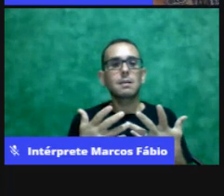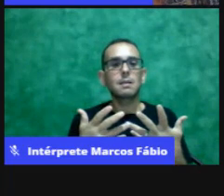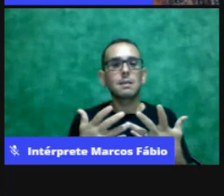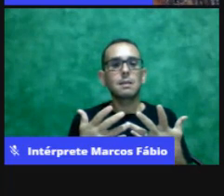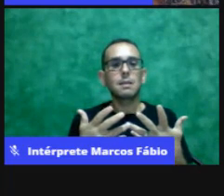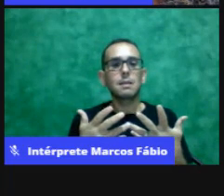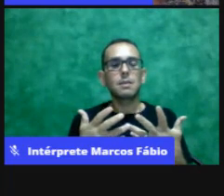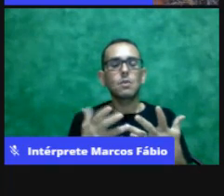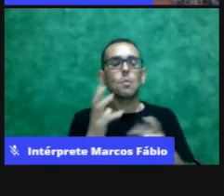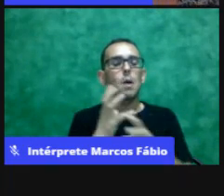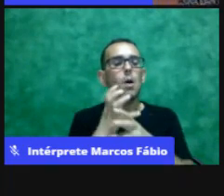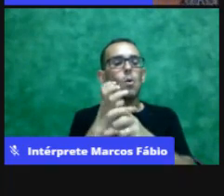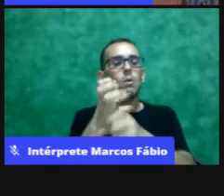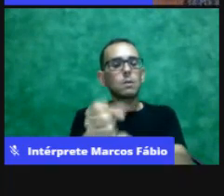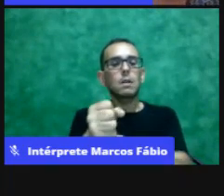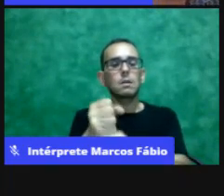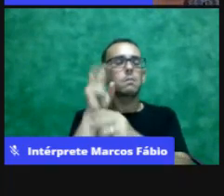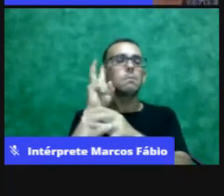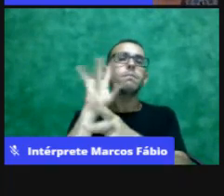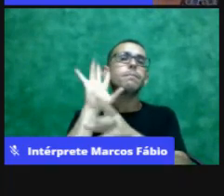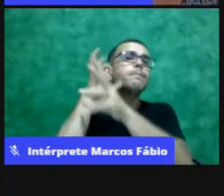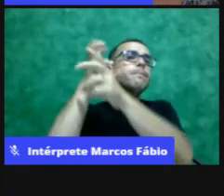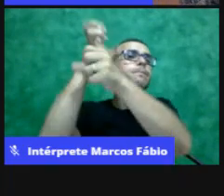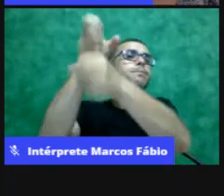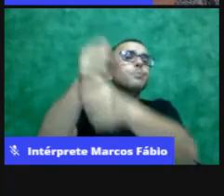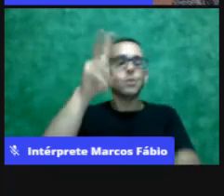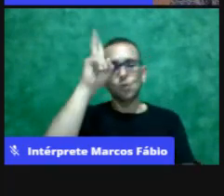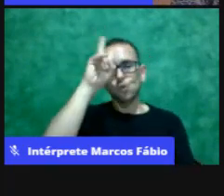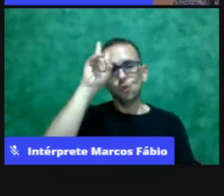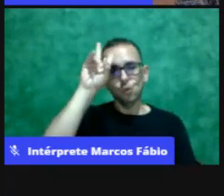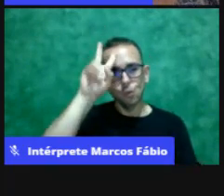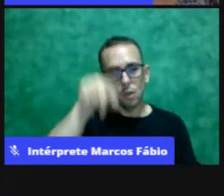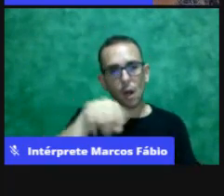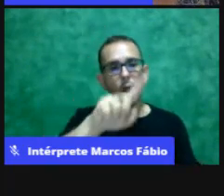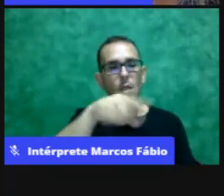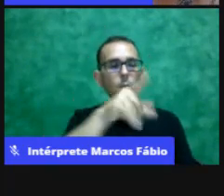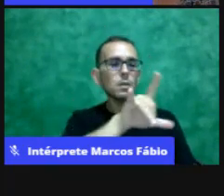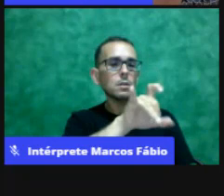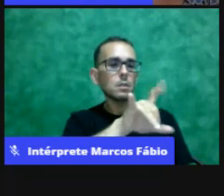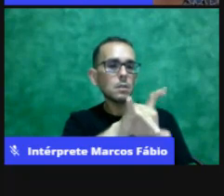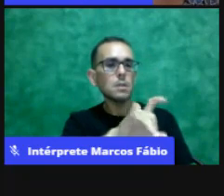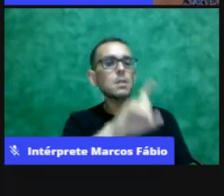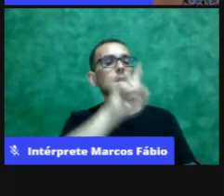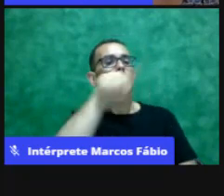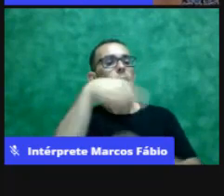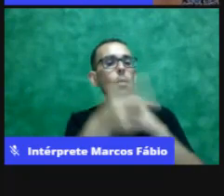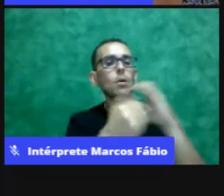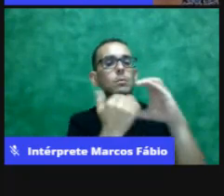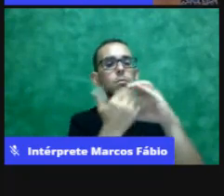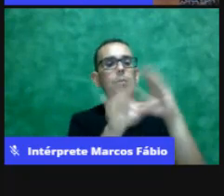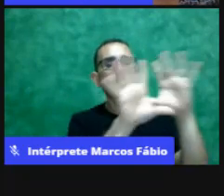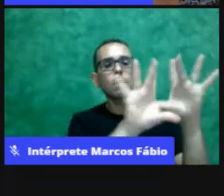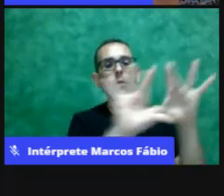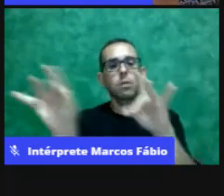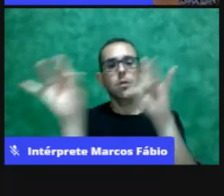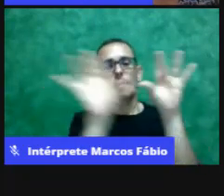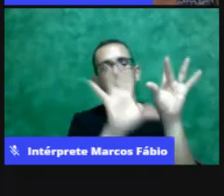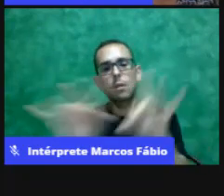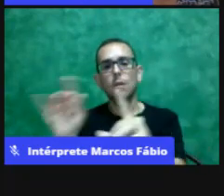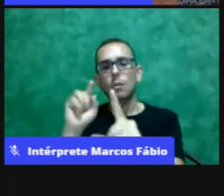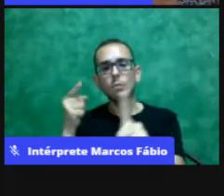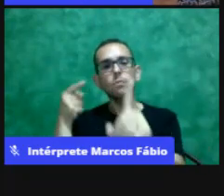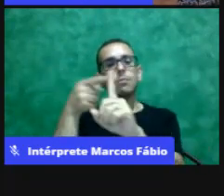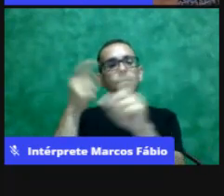uma contação de histórias, eles fazem a propaganda no Instagram, e depois eles disponibilizam um link para você entrar onde tem